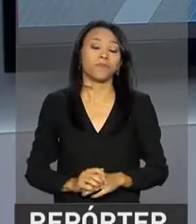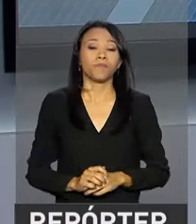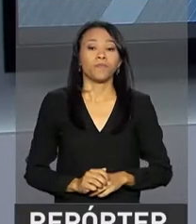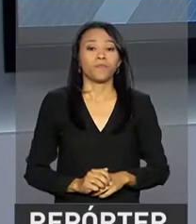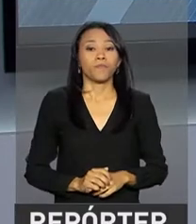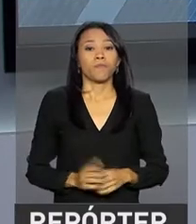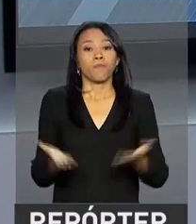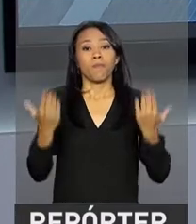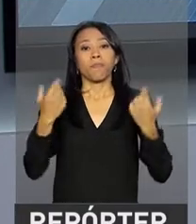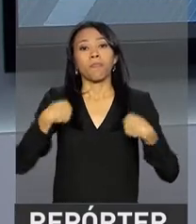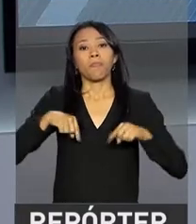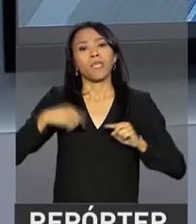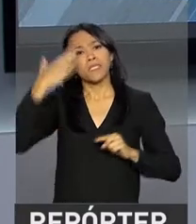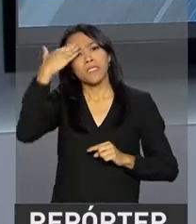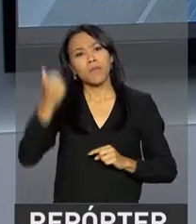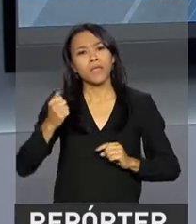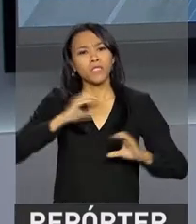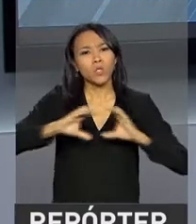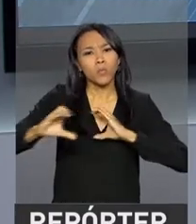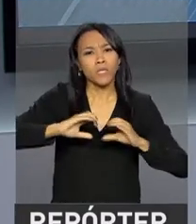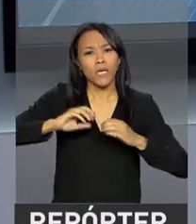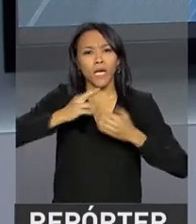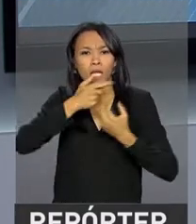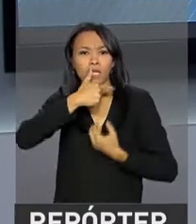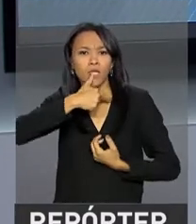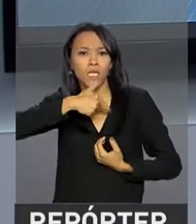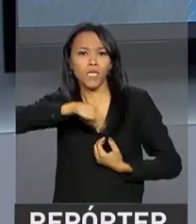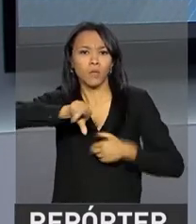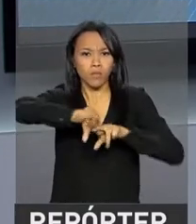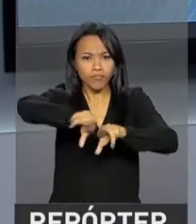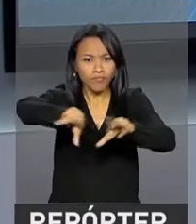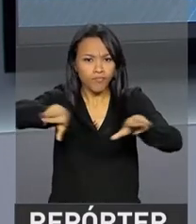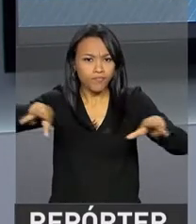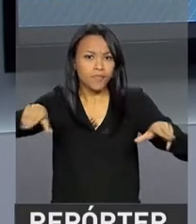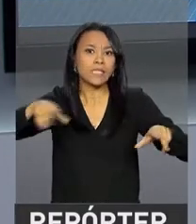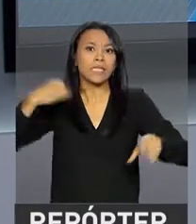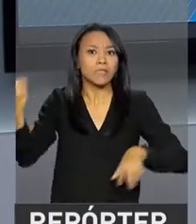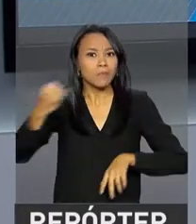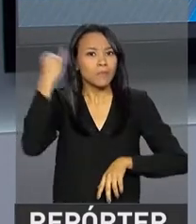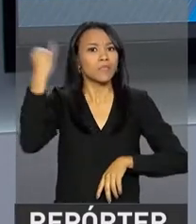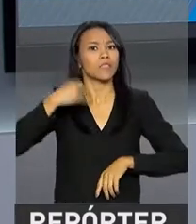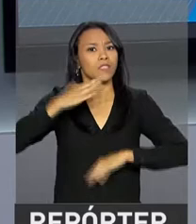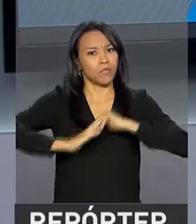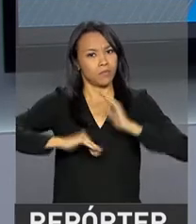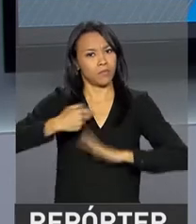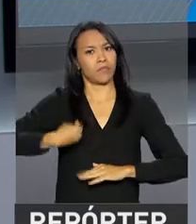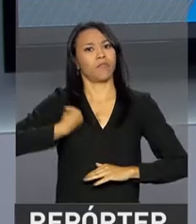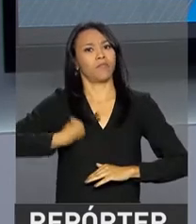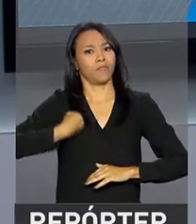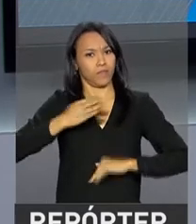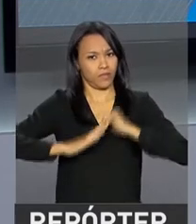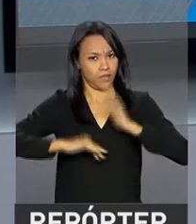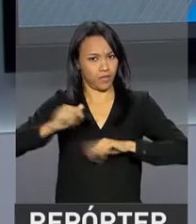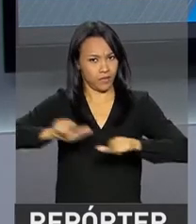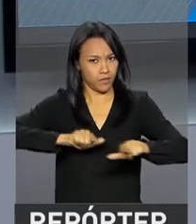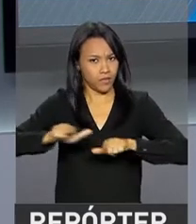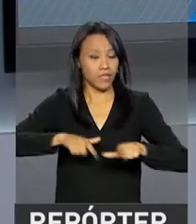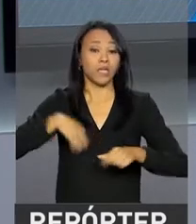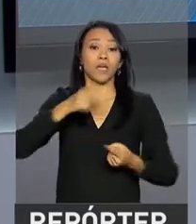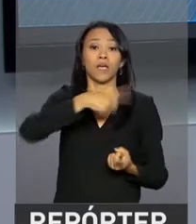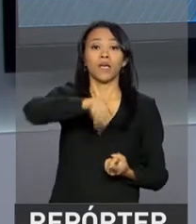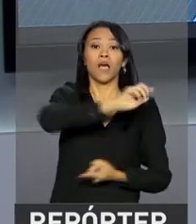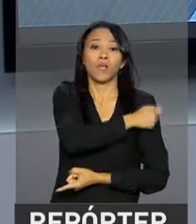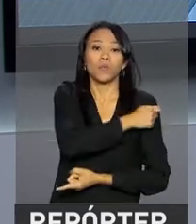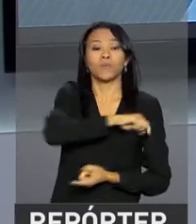saber se comunicar em diferentes línguas é decisivo para muitas carreiras para estudantes e professores universitários